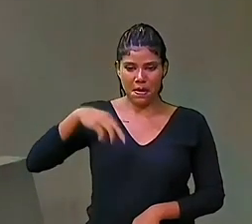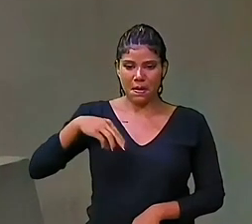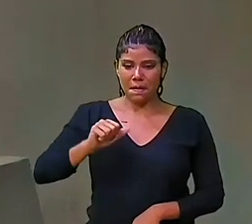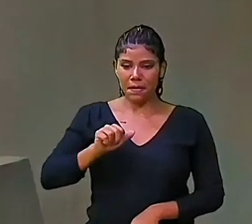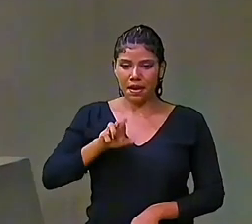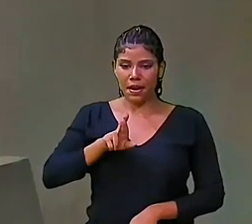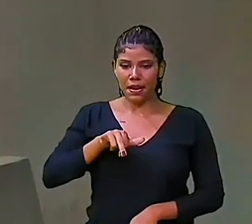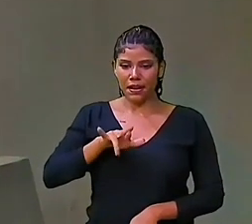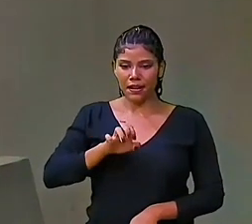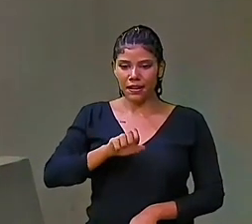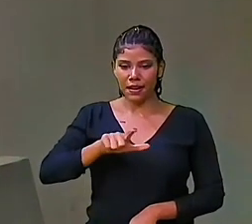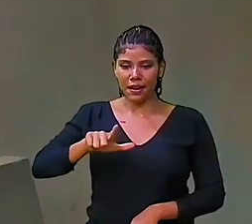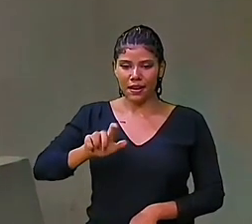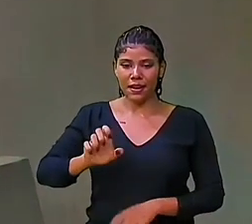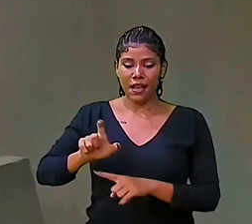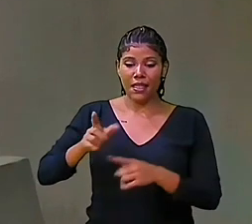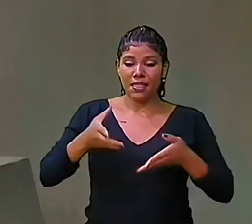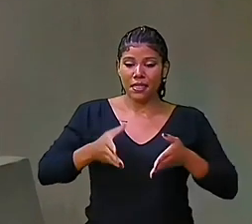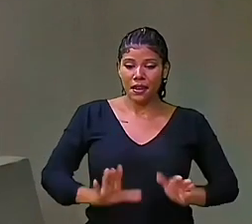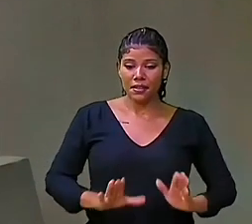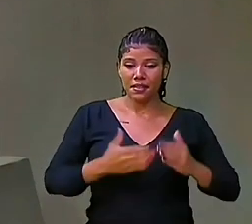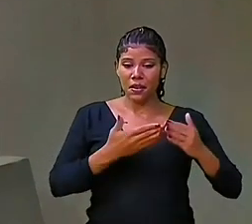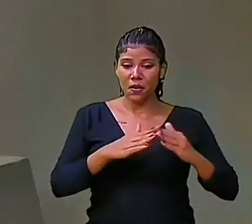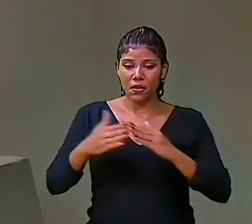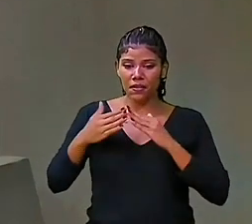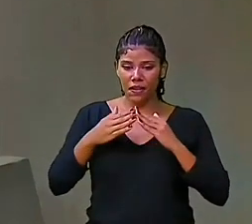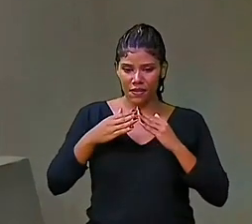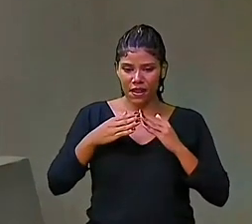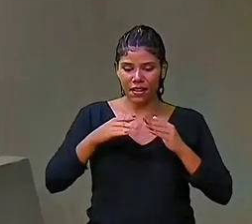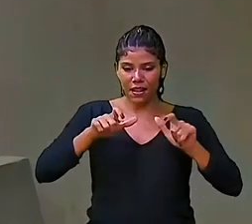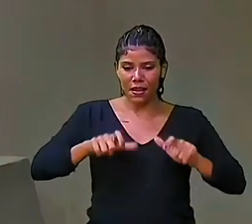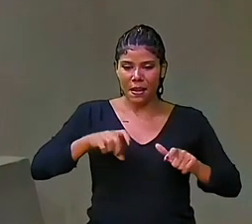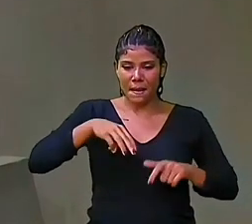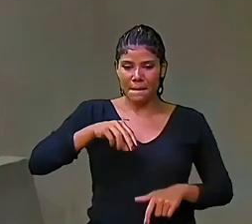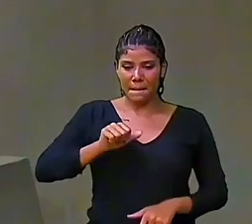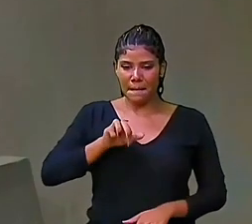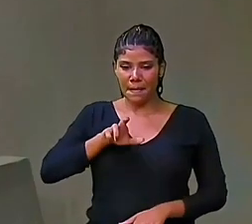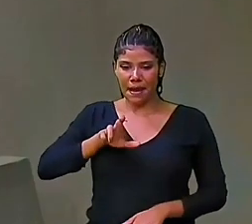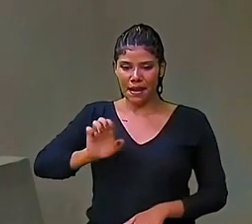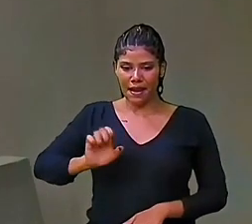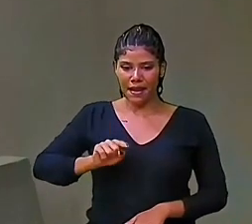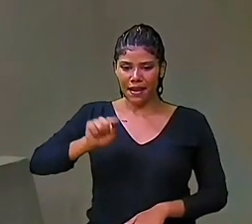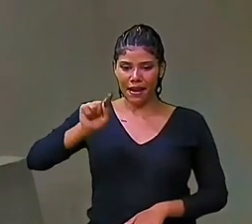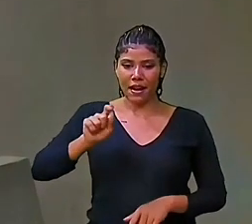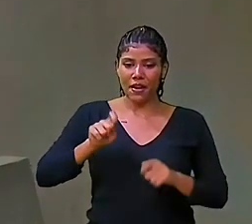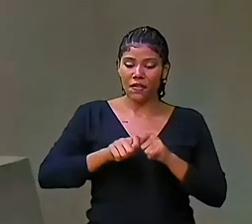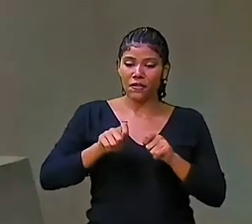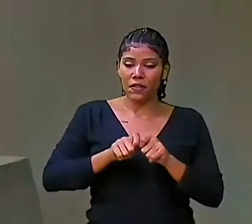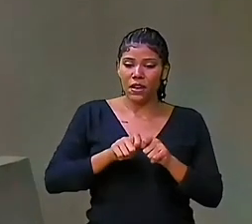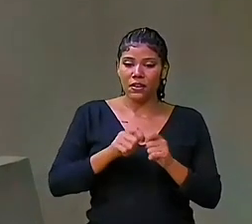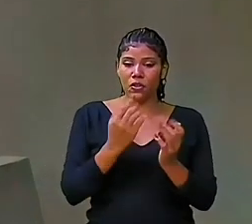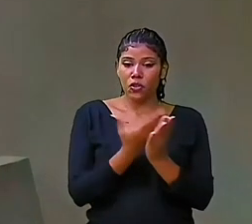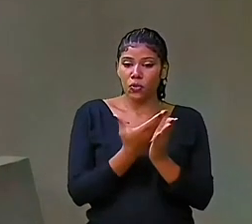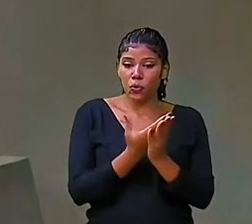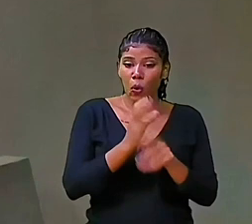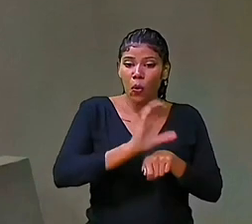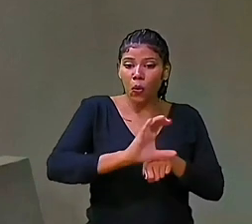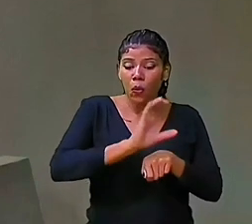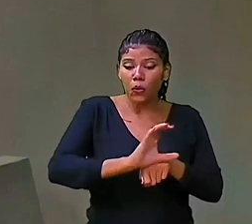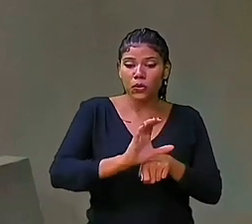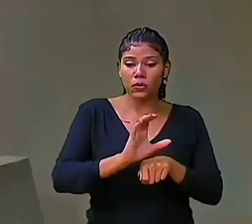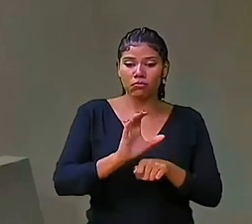estava na favela, cria da favela, cria da maré, que fez o cursinho popular, que fez